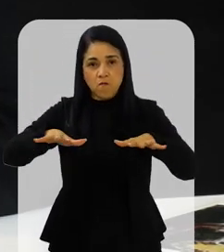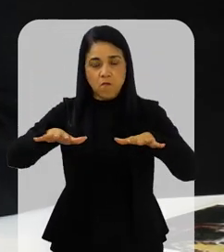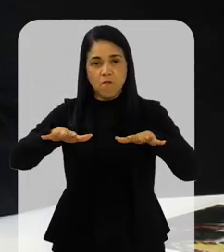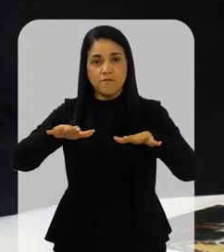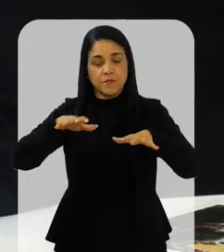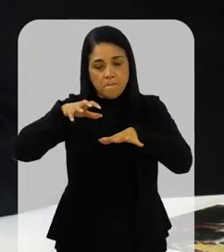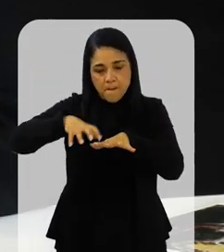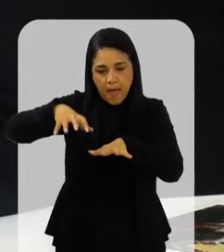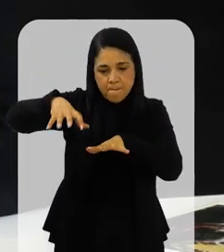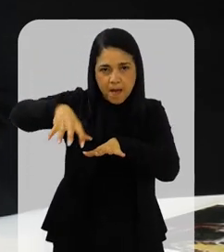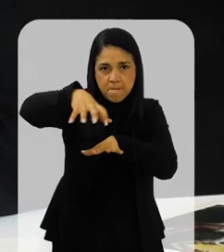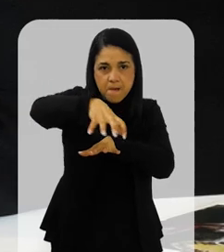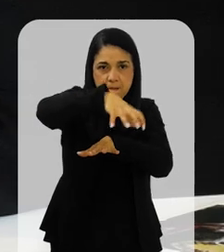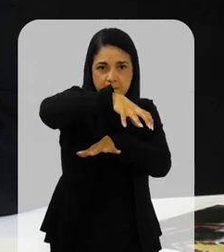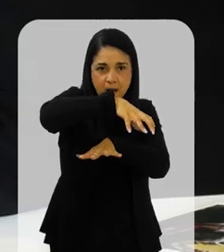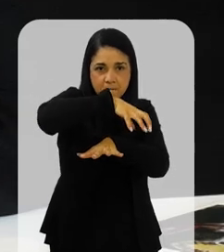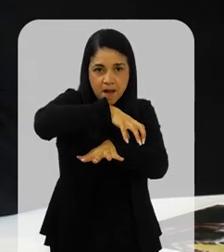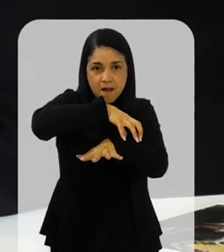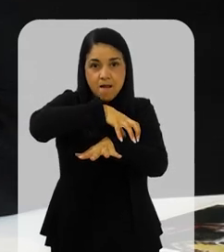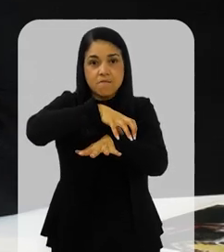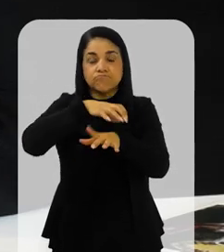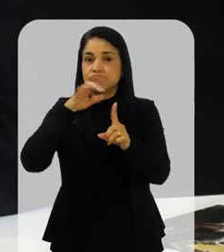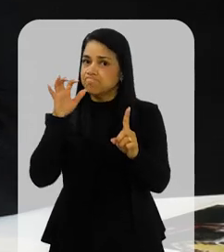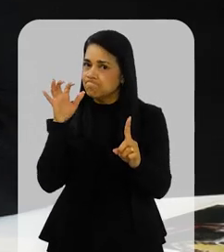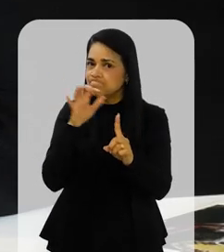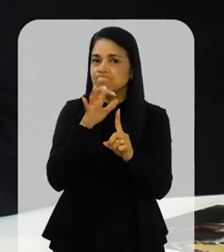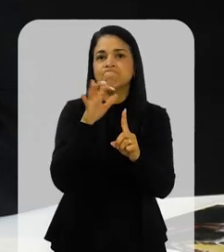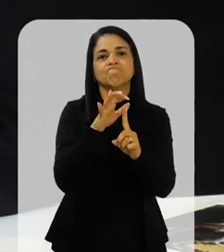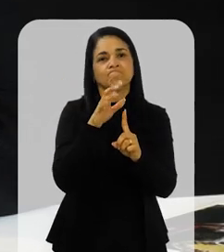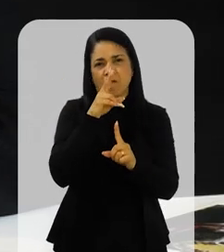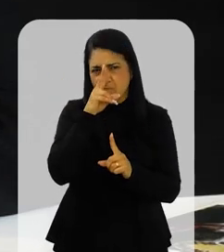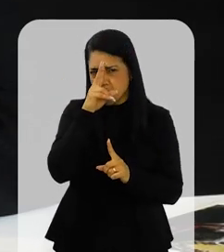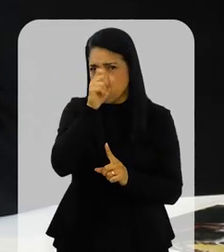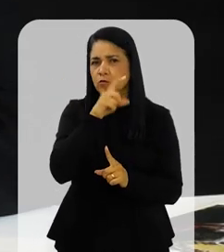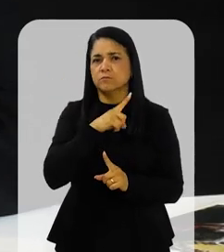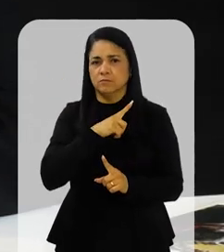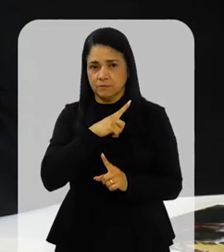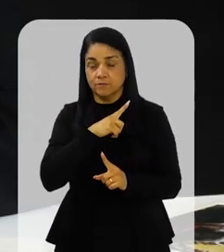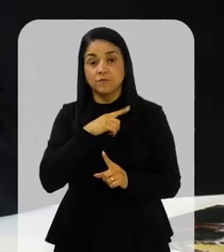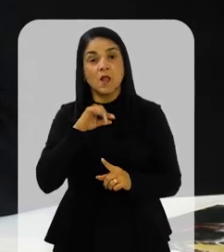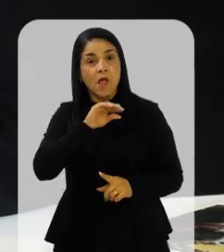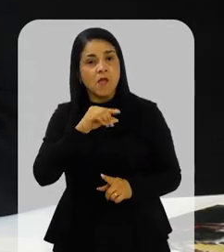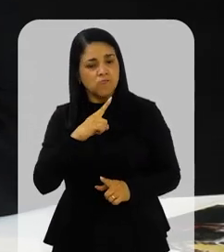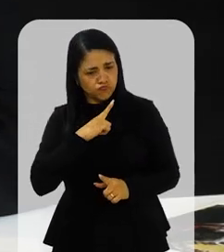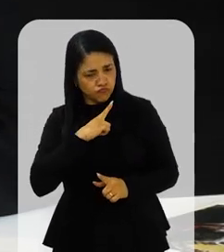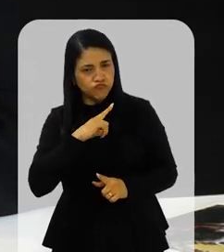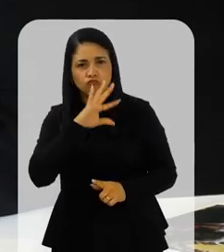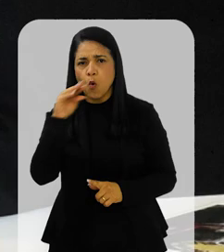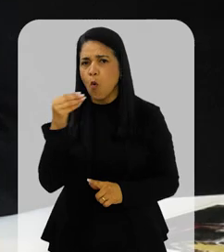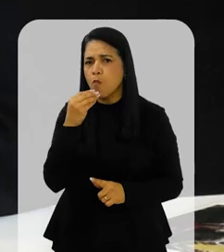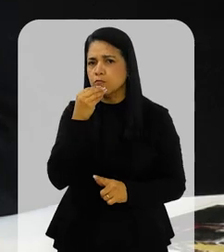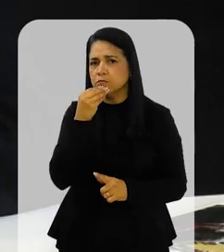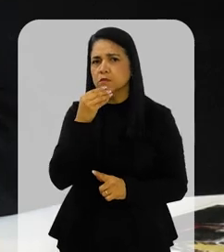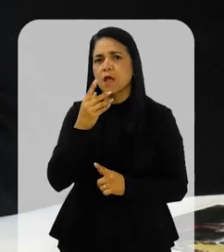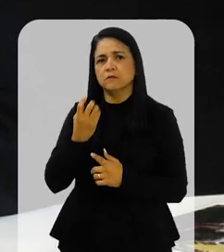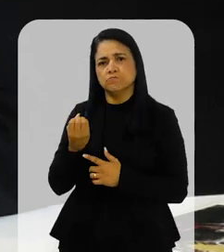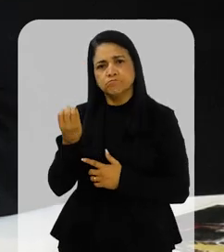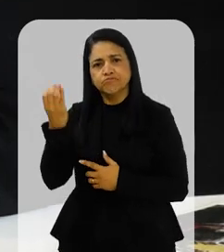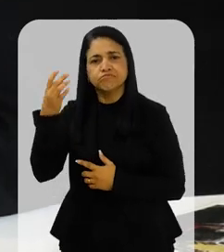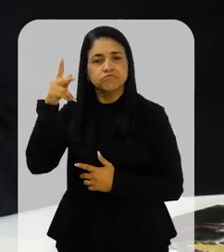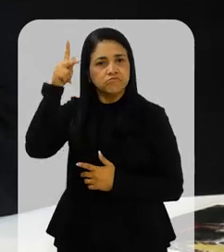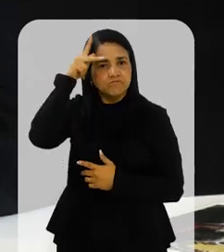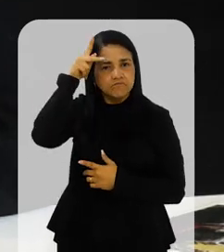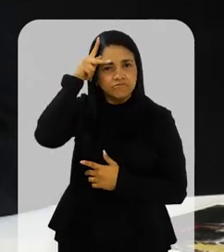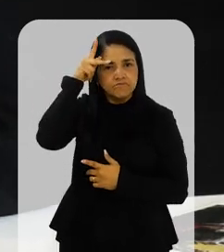elementos alegóricos que são carregados, né? Existe uma influência muito grande, né? Eu tive a oportunidade de viajar para